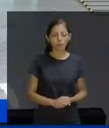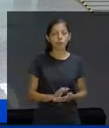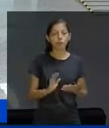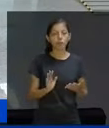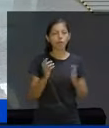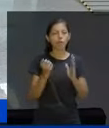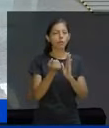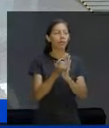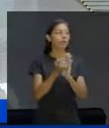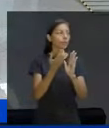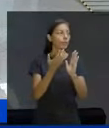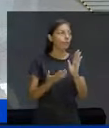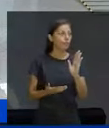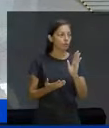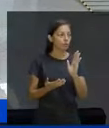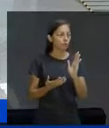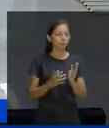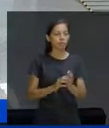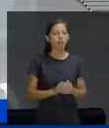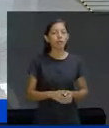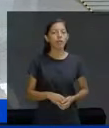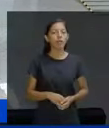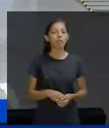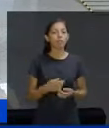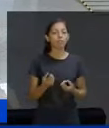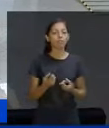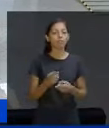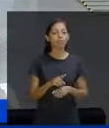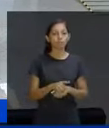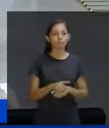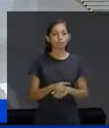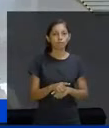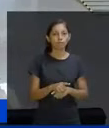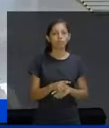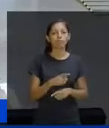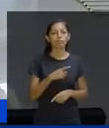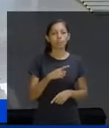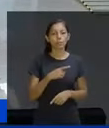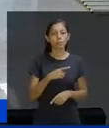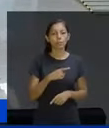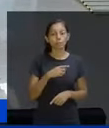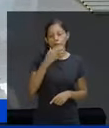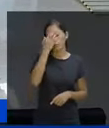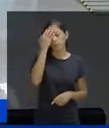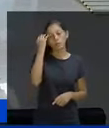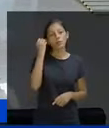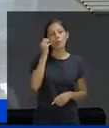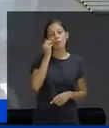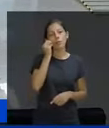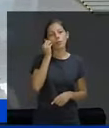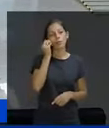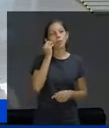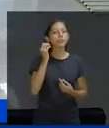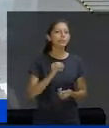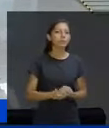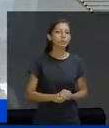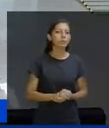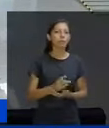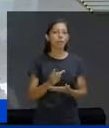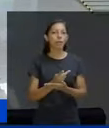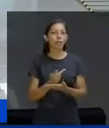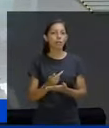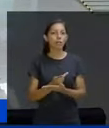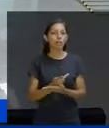está completamente dissociada da realidade do julgado, no qual está explícito que há independência entre essas espécies